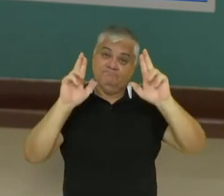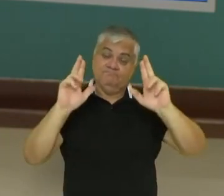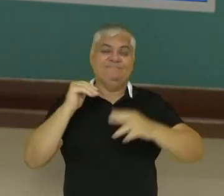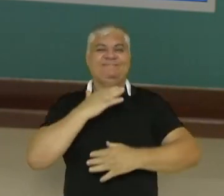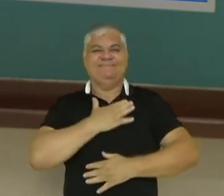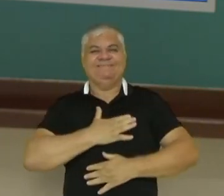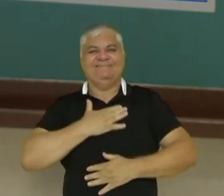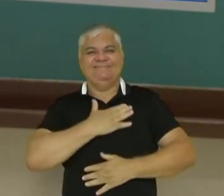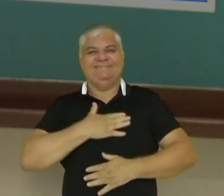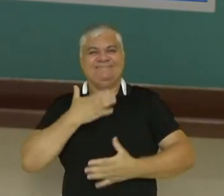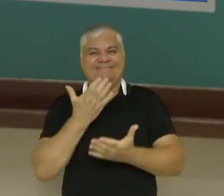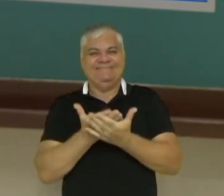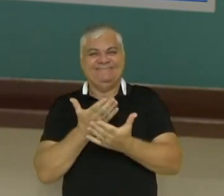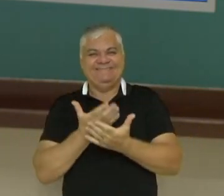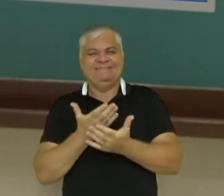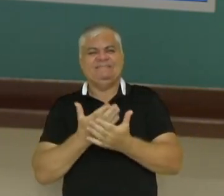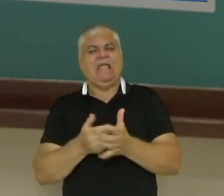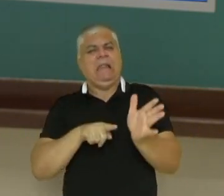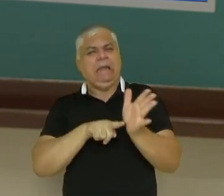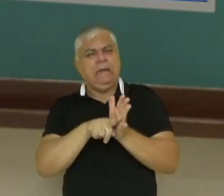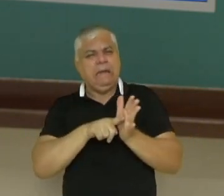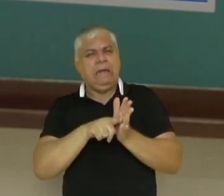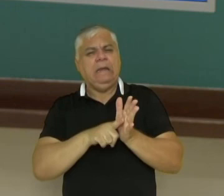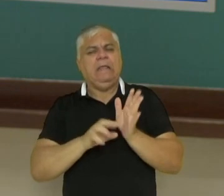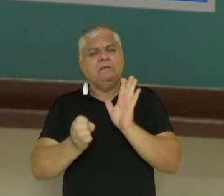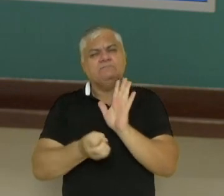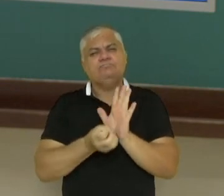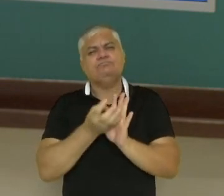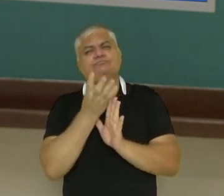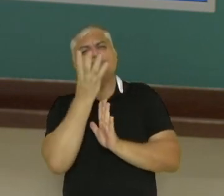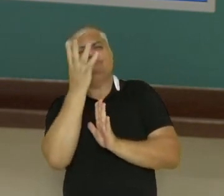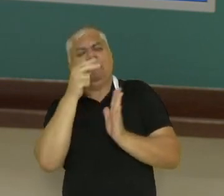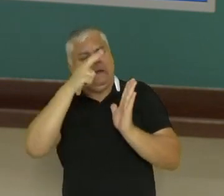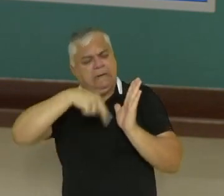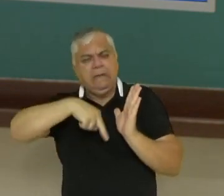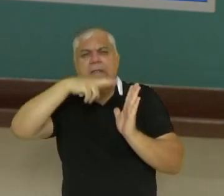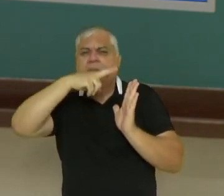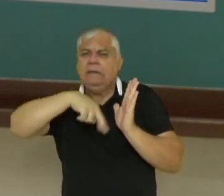gostado dessa aula, né? Revisem, leiam sobre essa questão de Ptolomeu, sobre